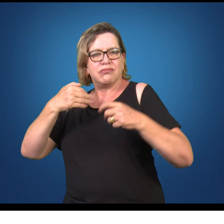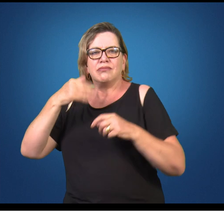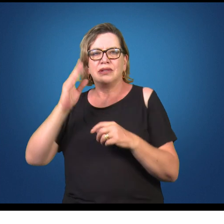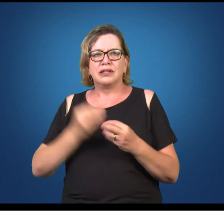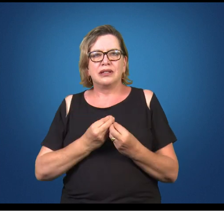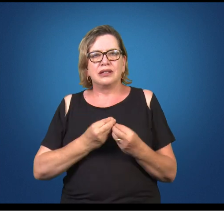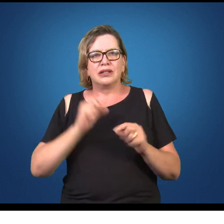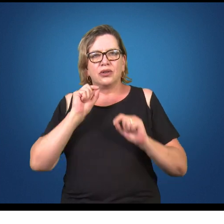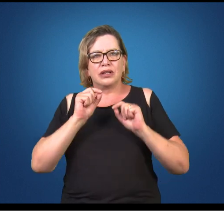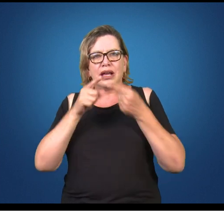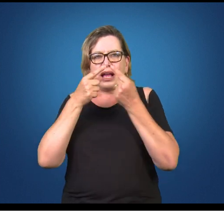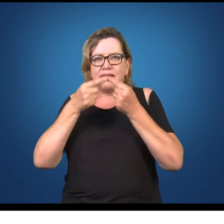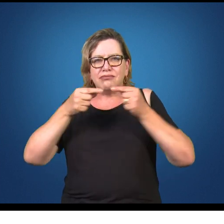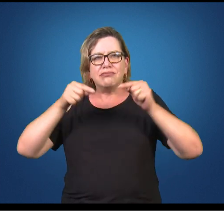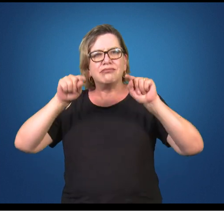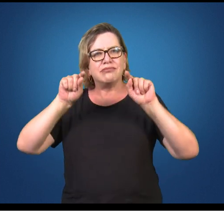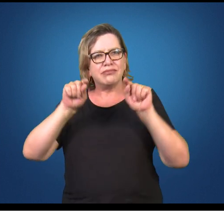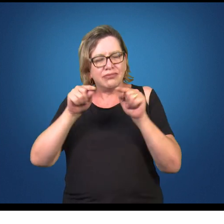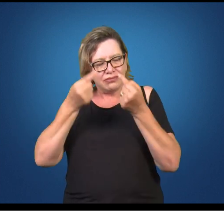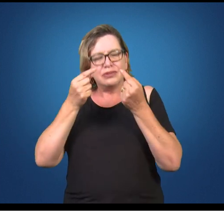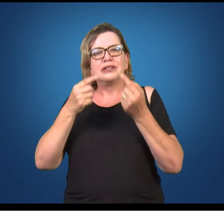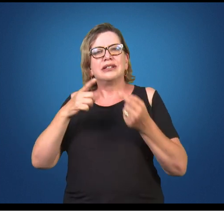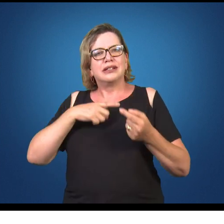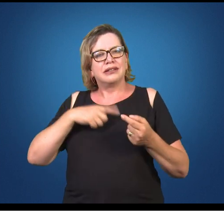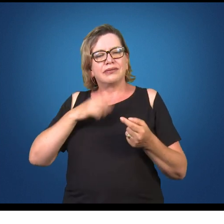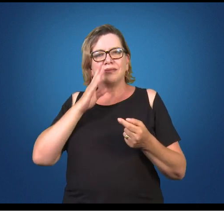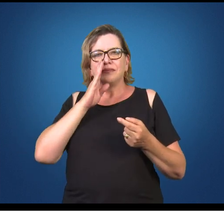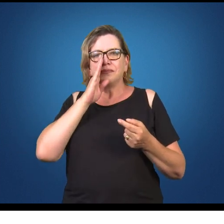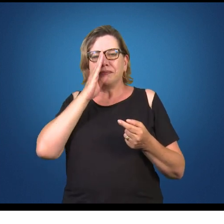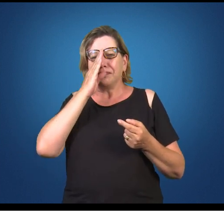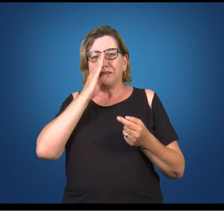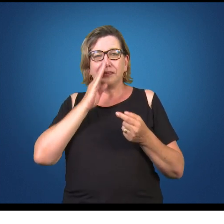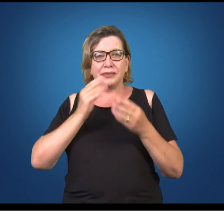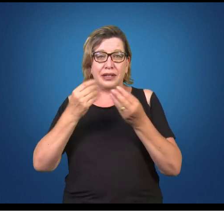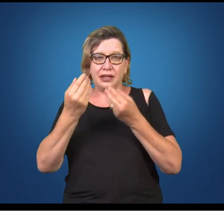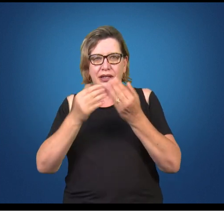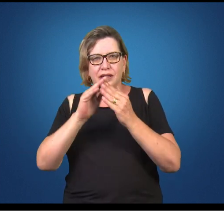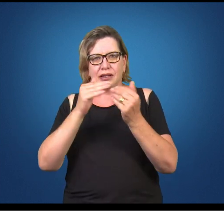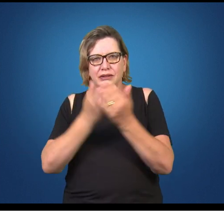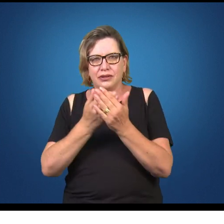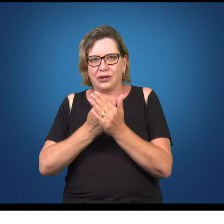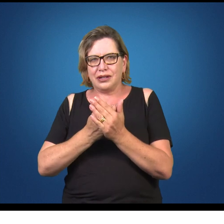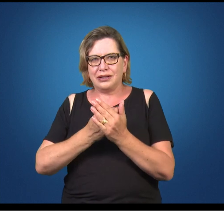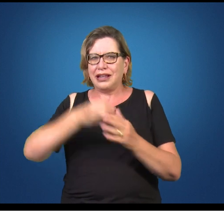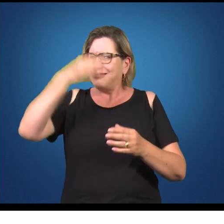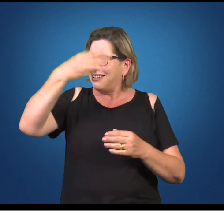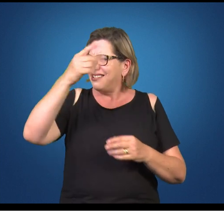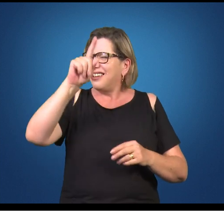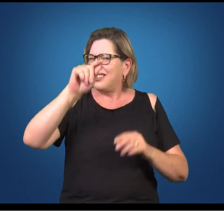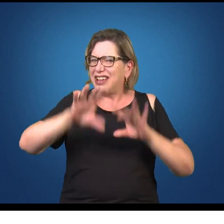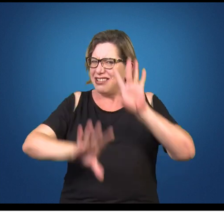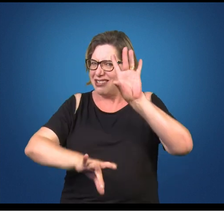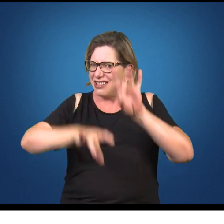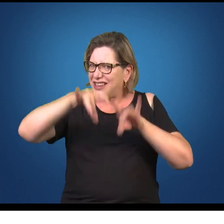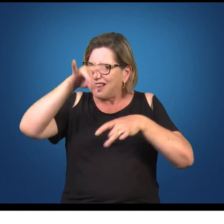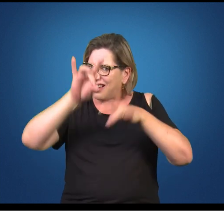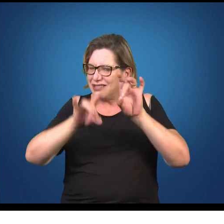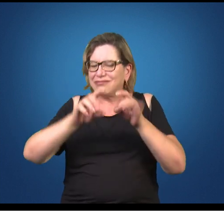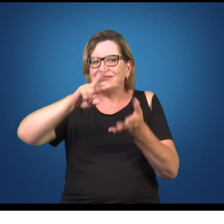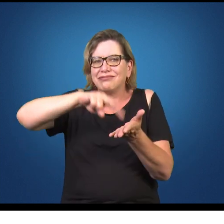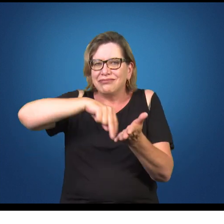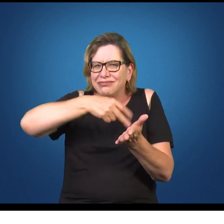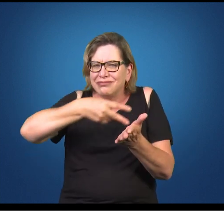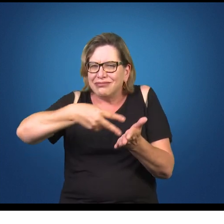né? Então a música tem entrado também. Eu diria que artes cênicas em terceiro e a dança geralmente é o mais